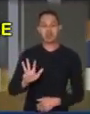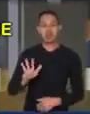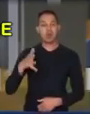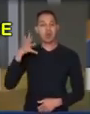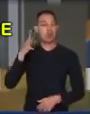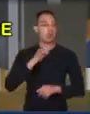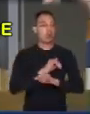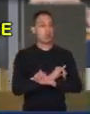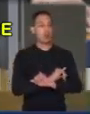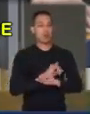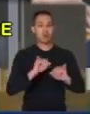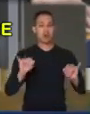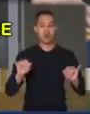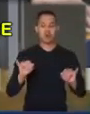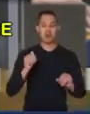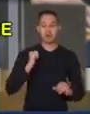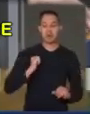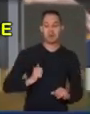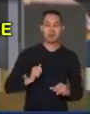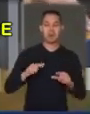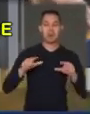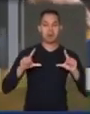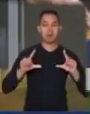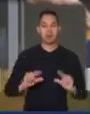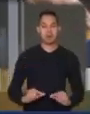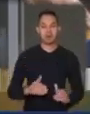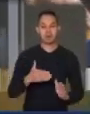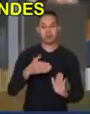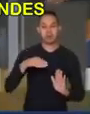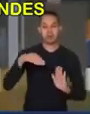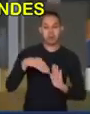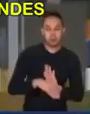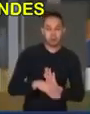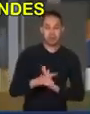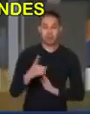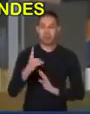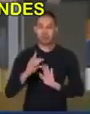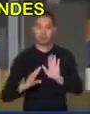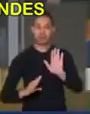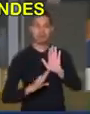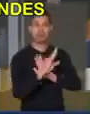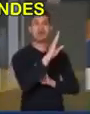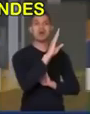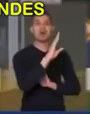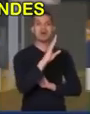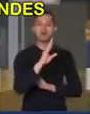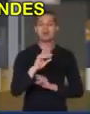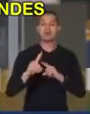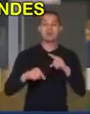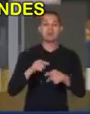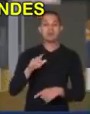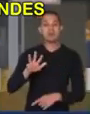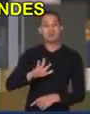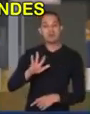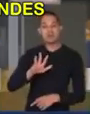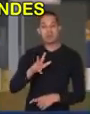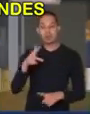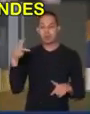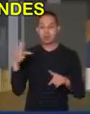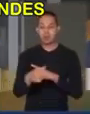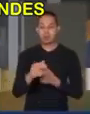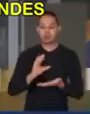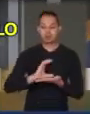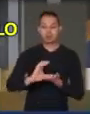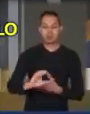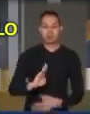a bolsa despenca e o dólar sobe. Ele vai e corta o financiamento do BNDES ao agro